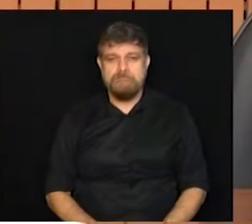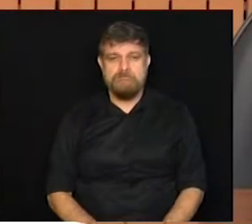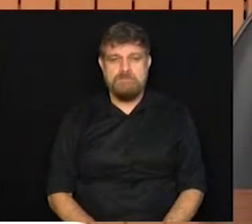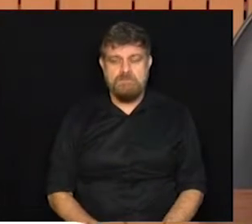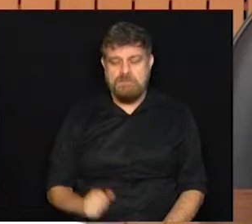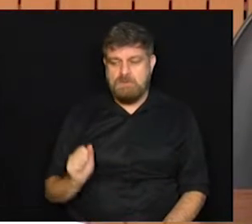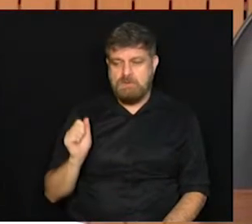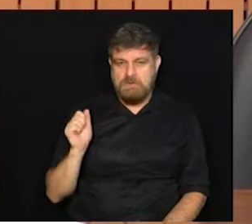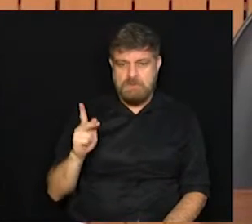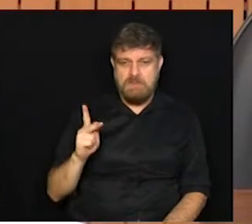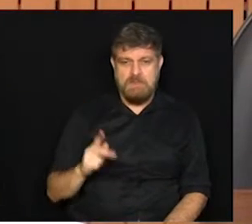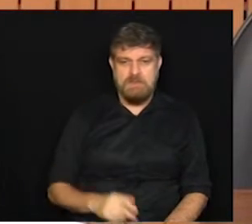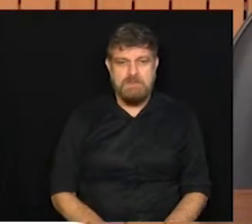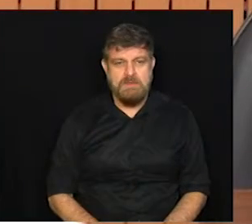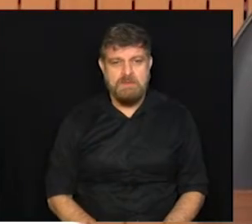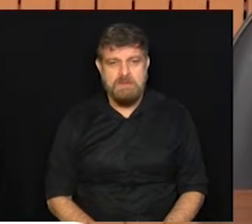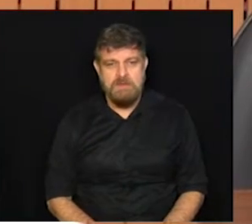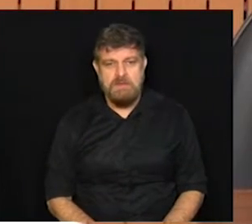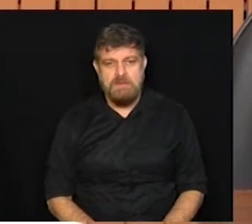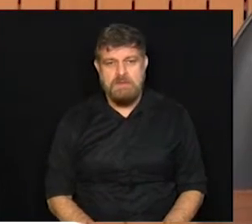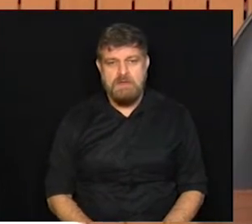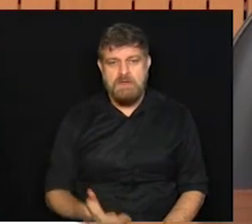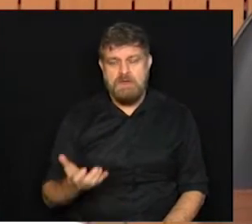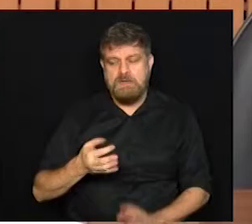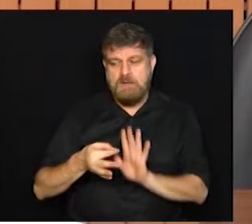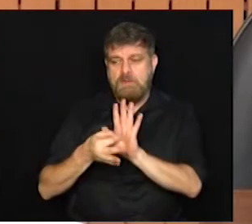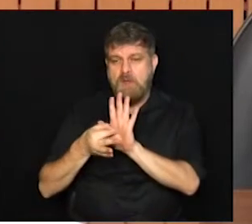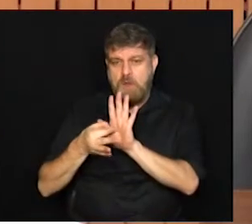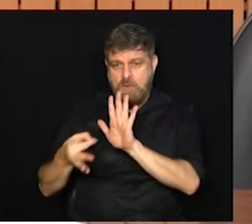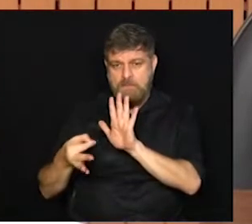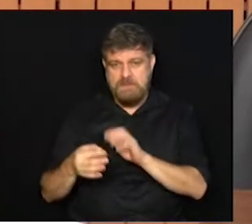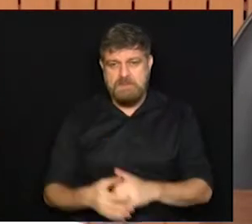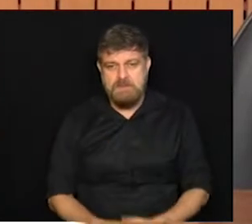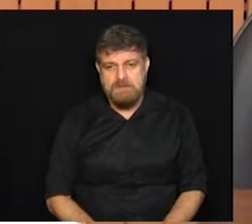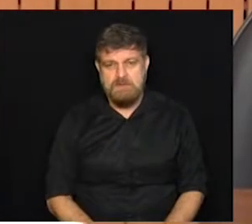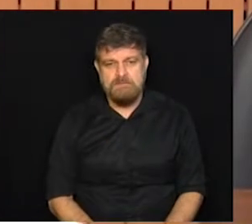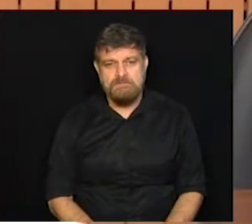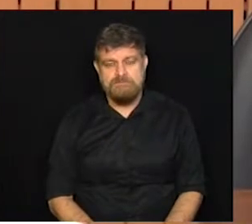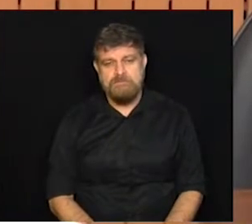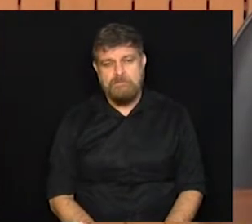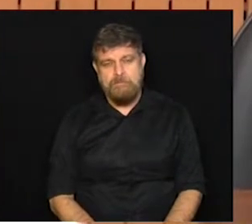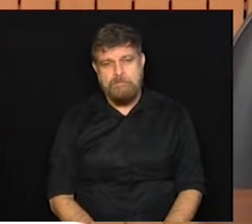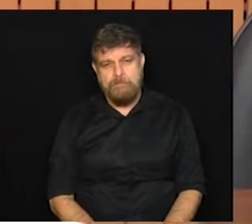Ok. Antes de fazer uma sugestão aqui, final, de encaminhamento,